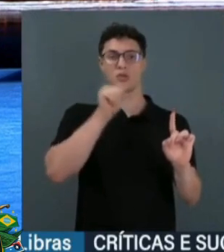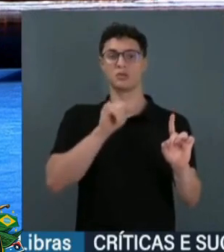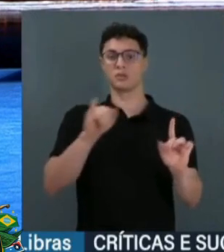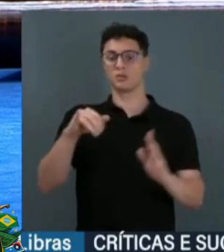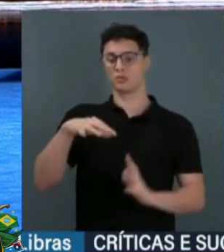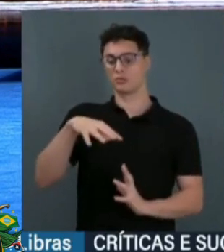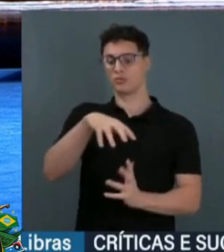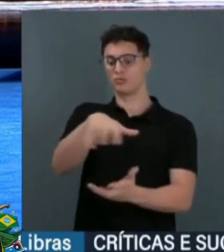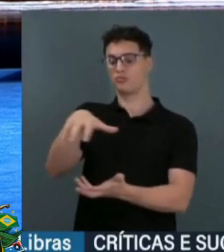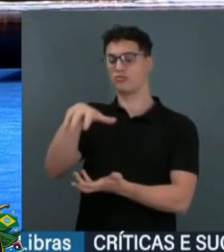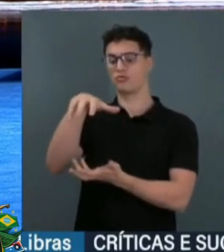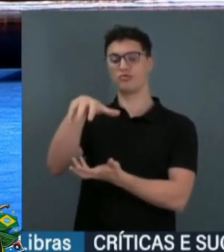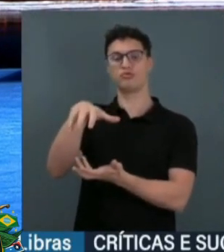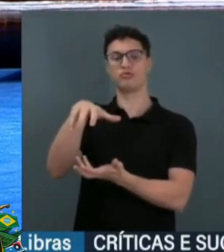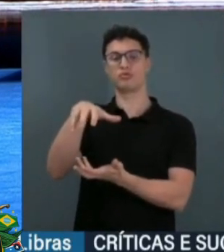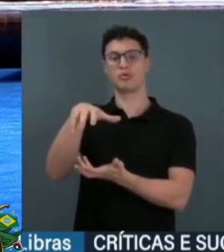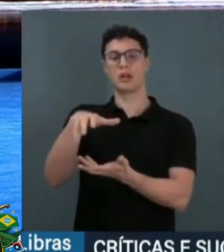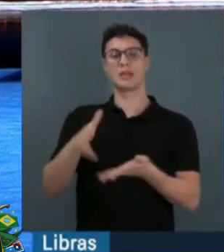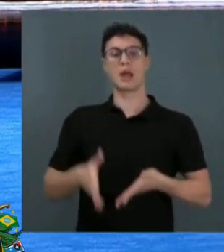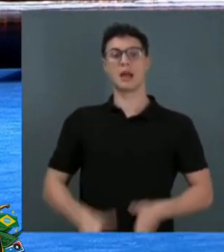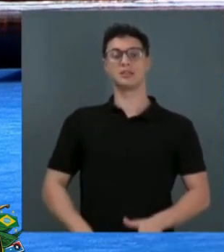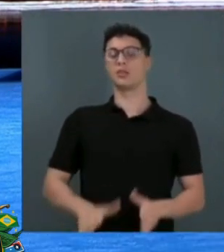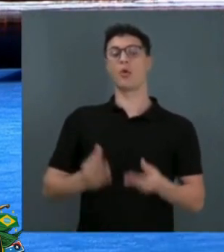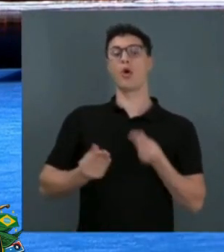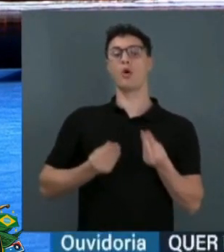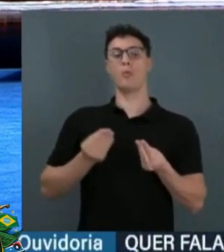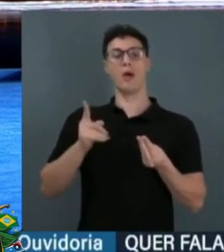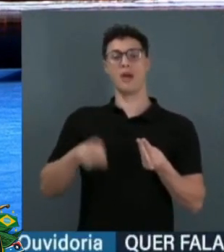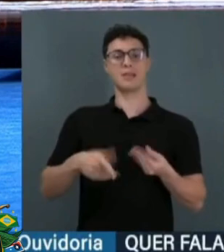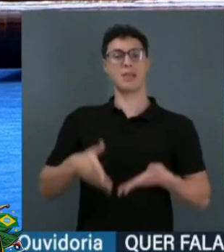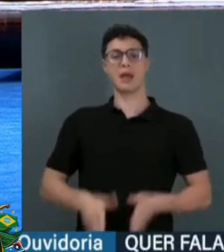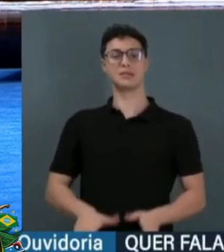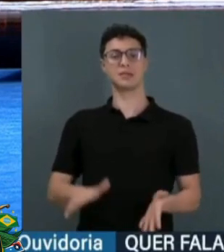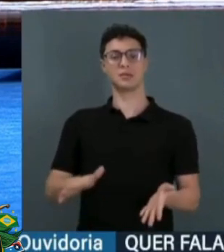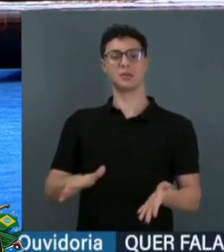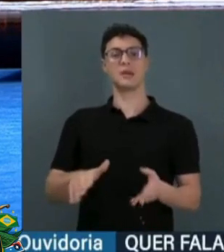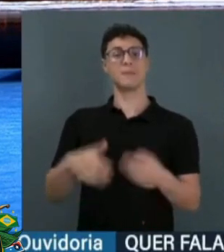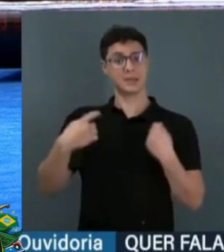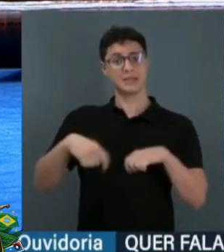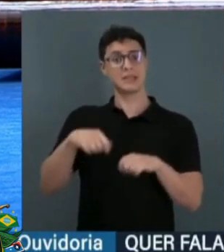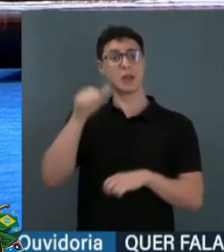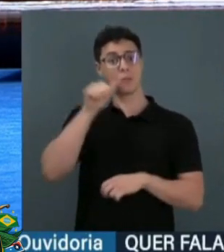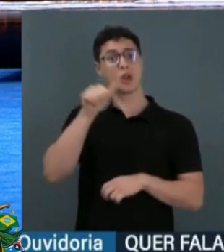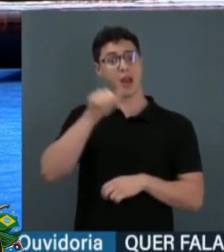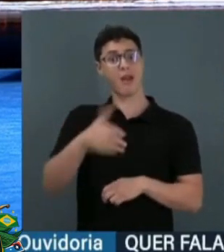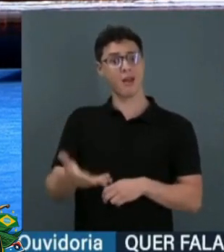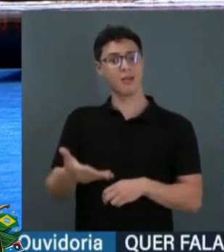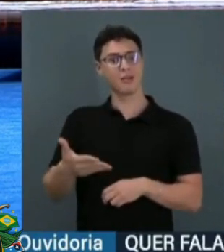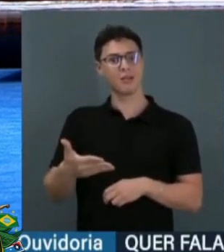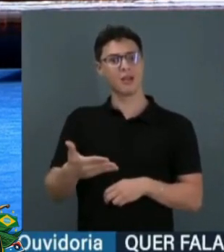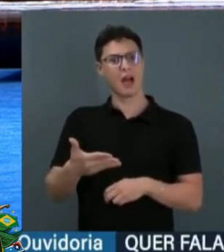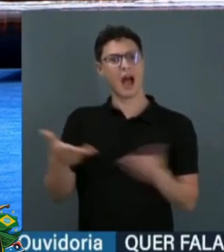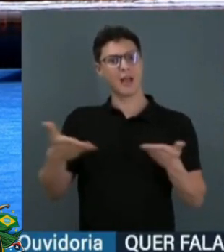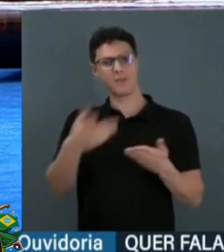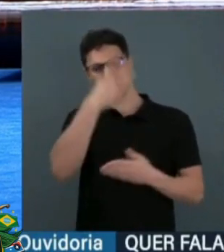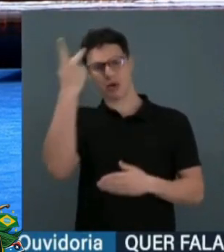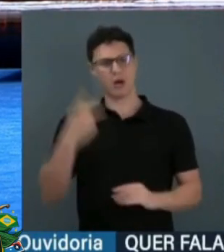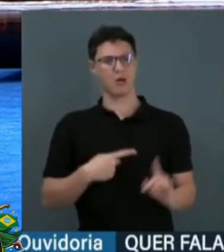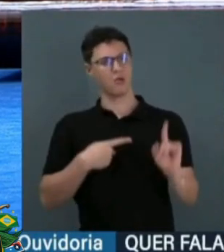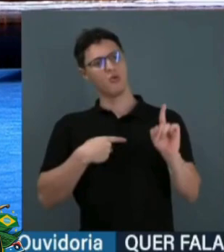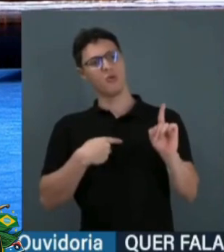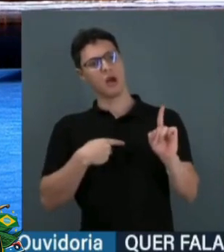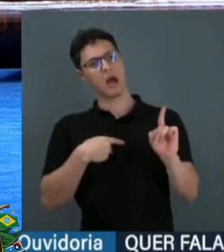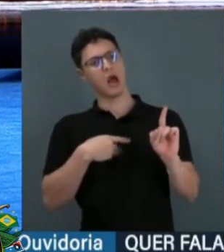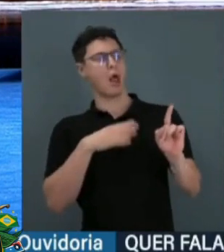inteiro veio ao mundo através da mulher. Eu não consigo entender como alguém chega a desrespeitar e não fazer